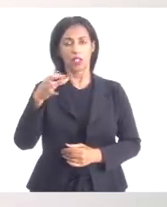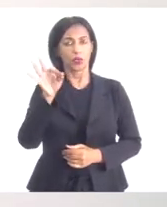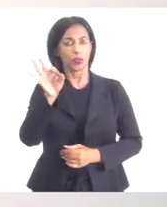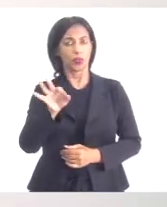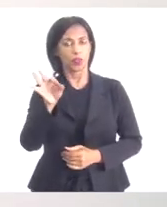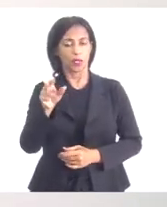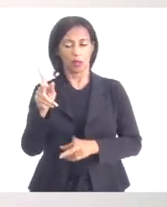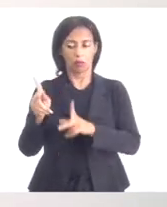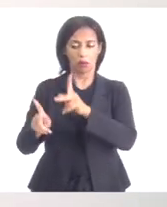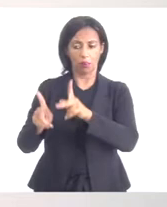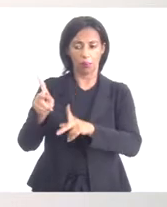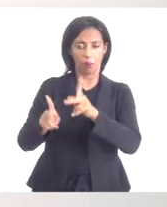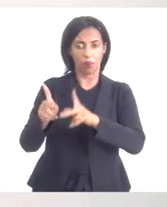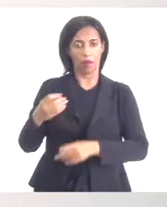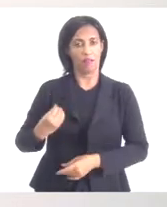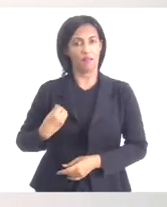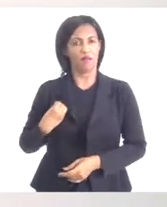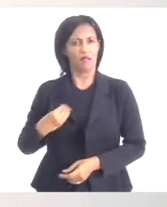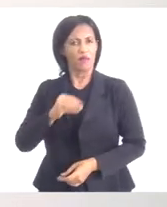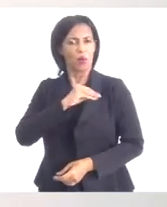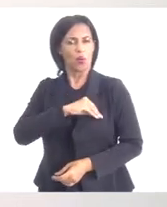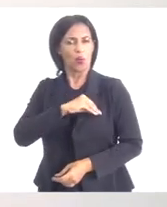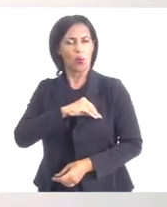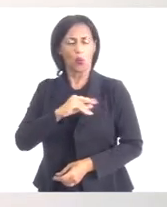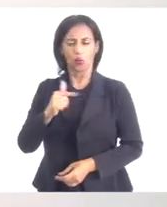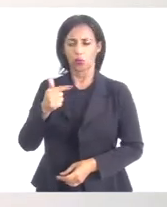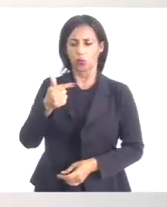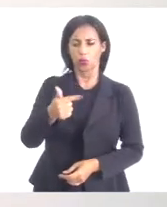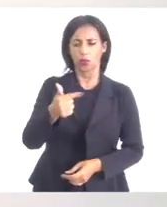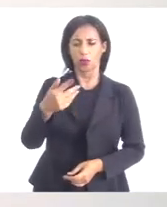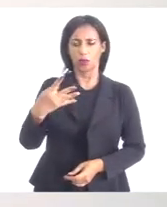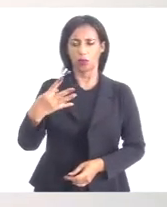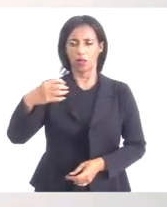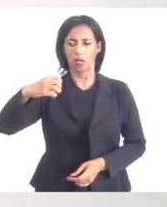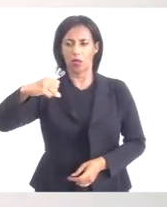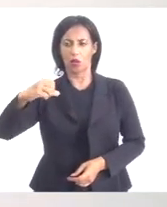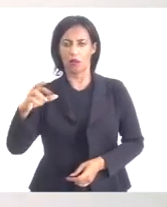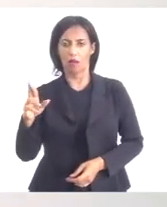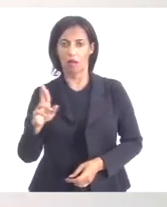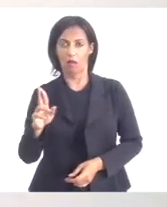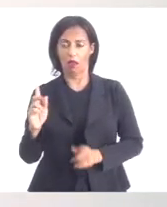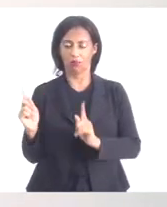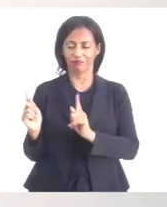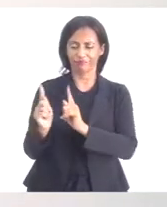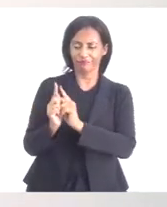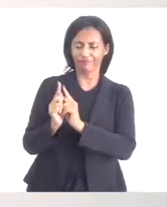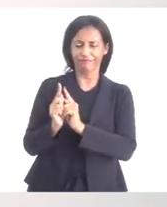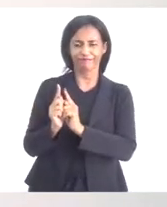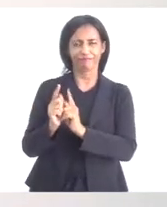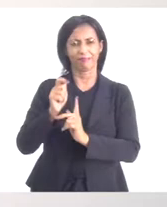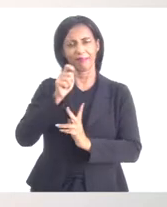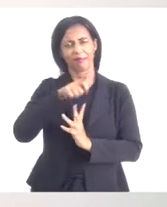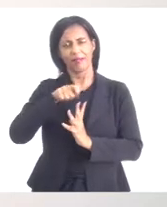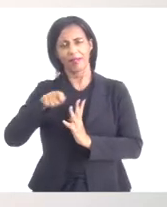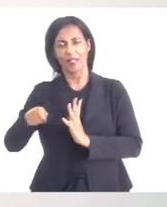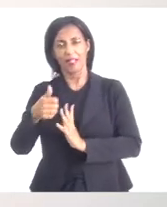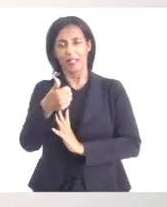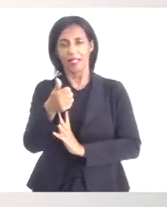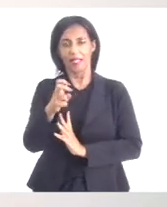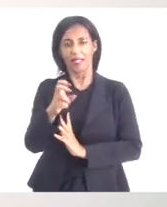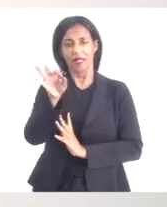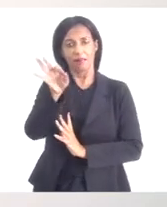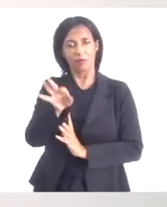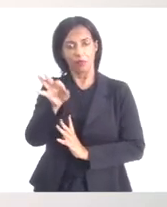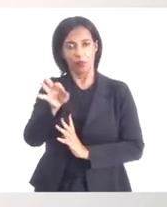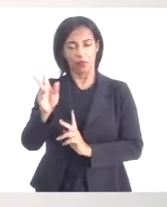população vive com uma renda de até 249 reais mensagem quinze por cento